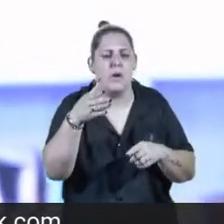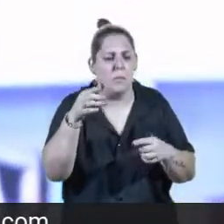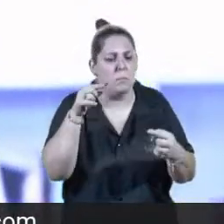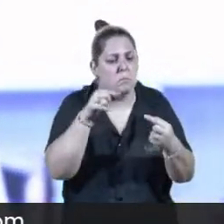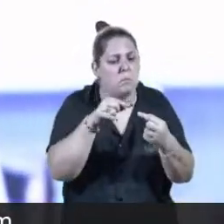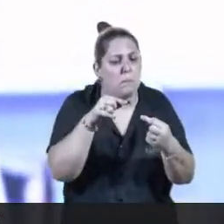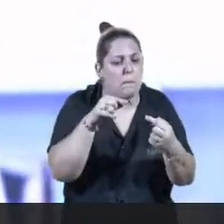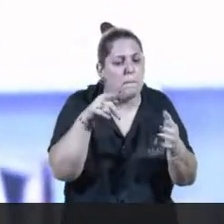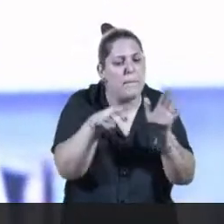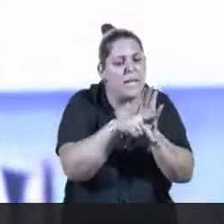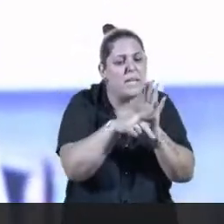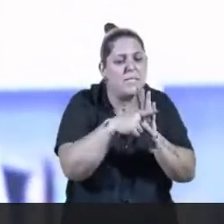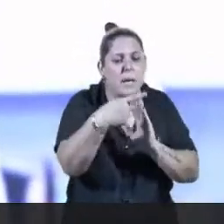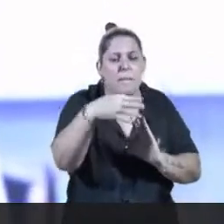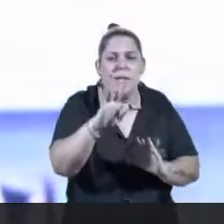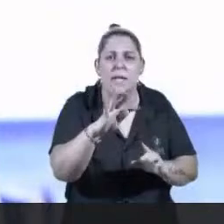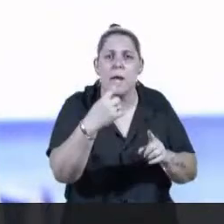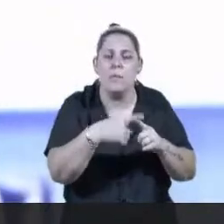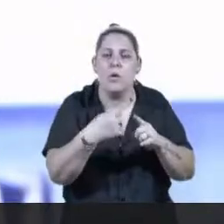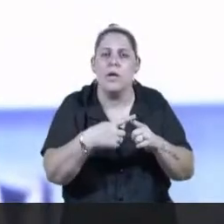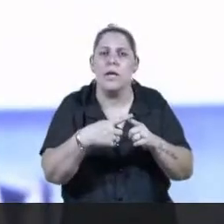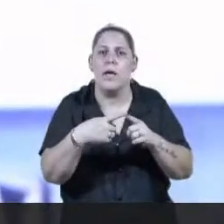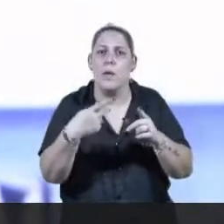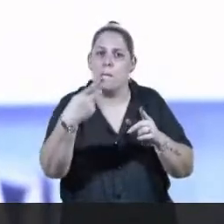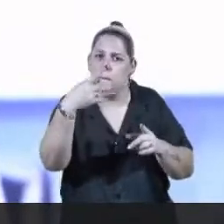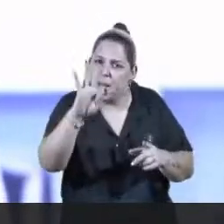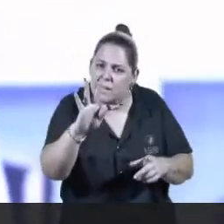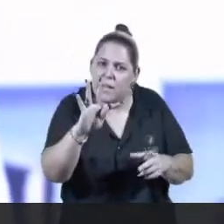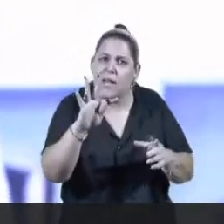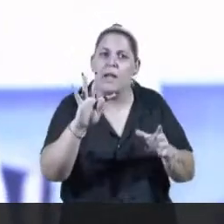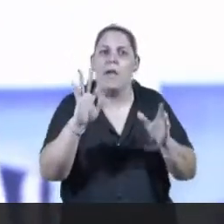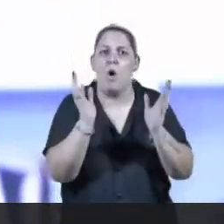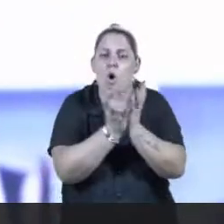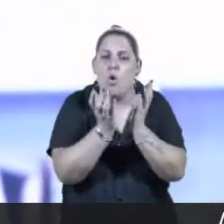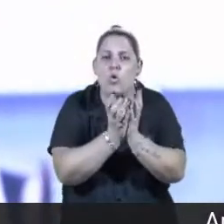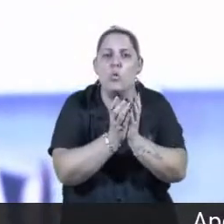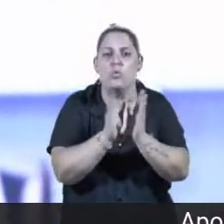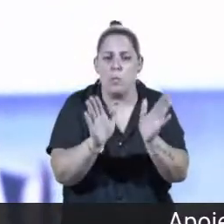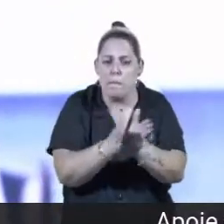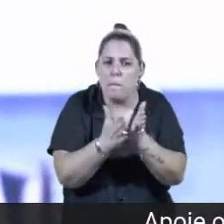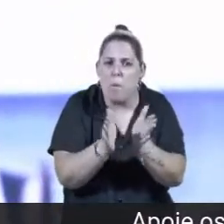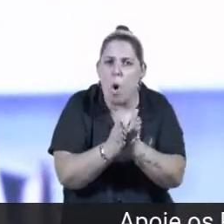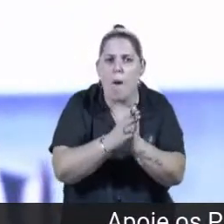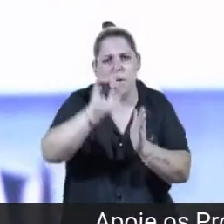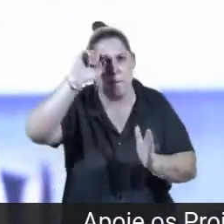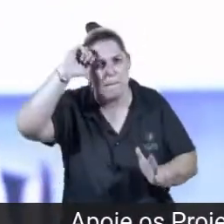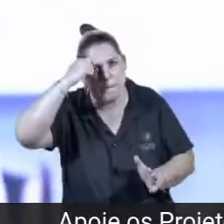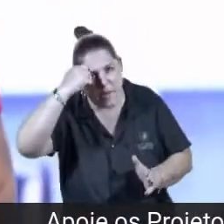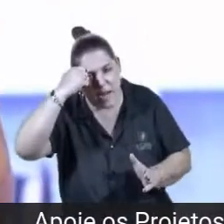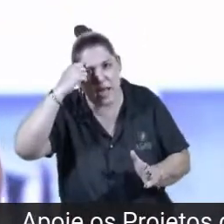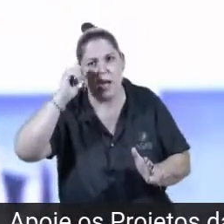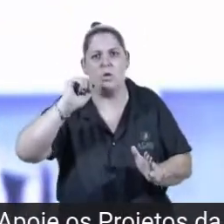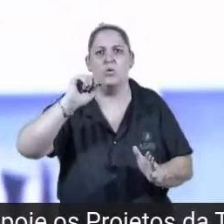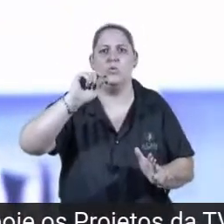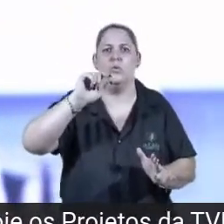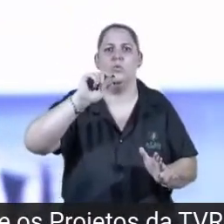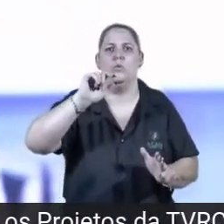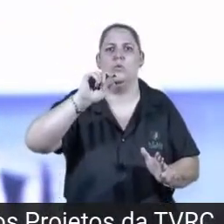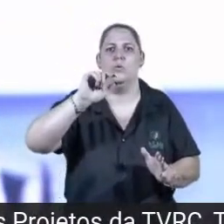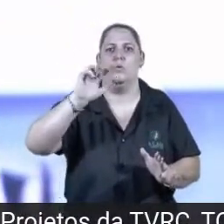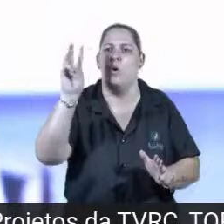pobres, o PT é o partido dos pretos, dos pardos, dos índios, dos quilombolas, da população